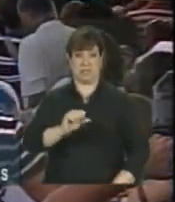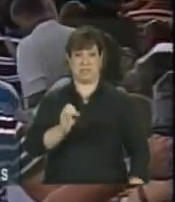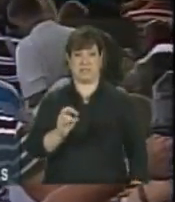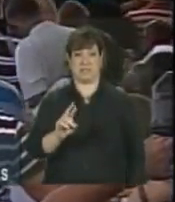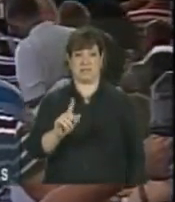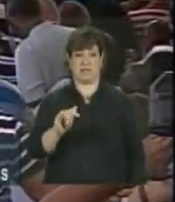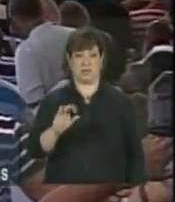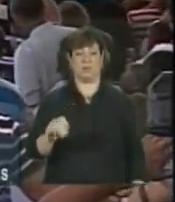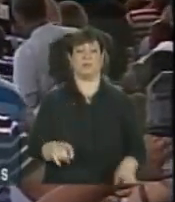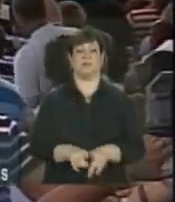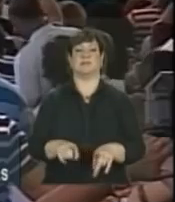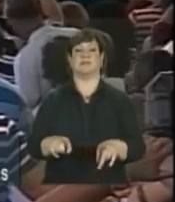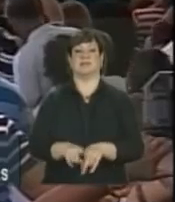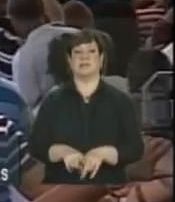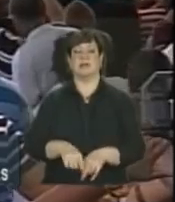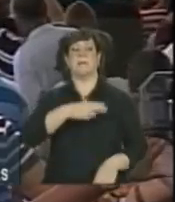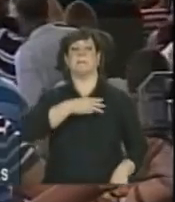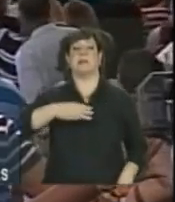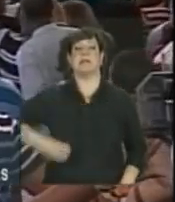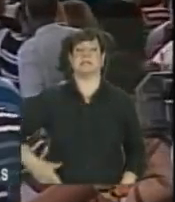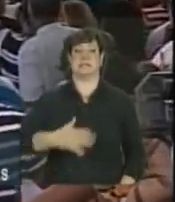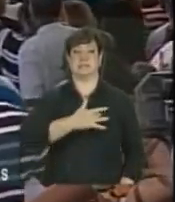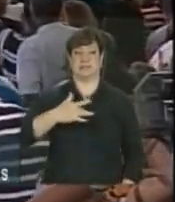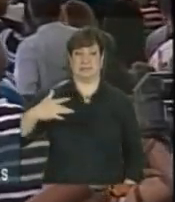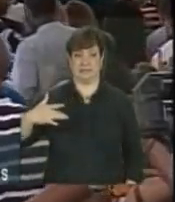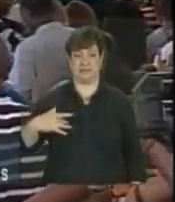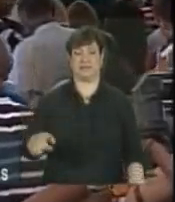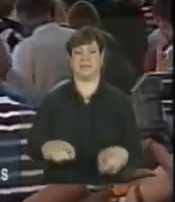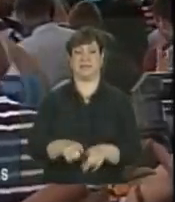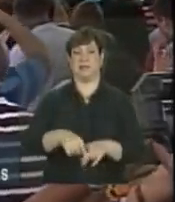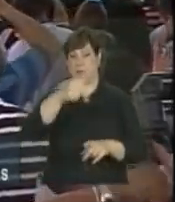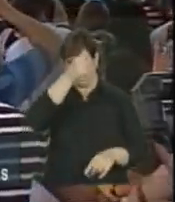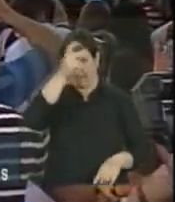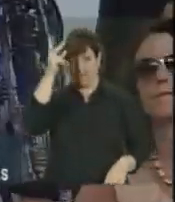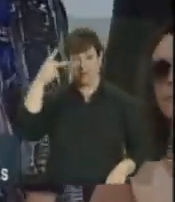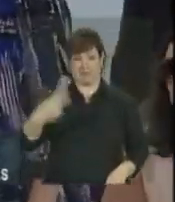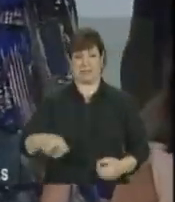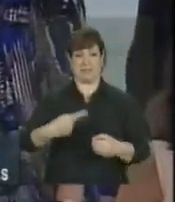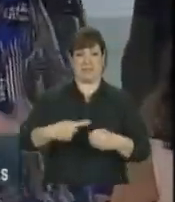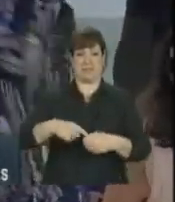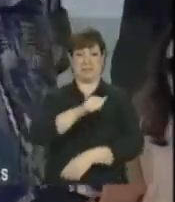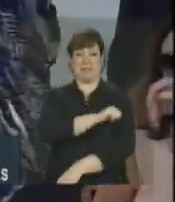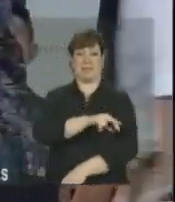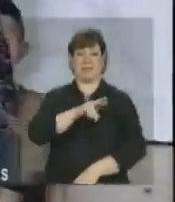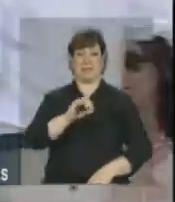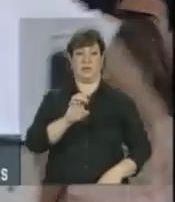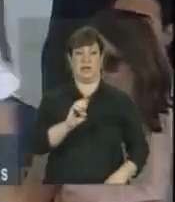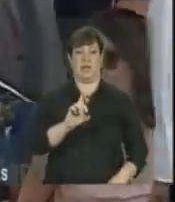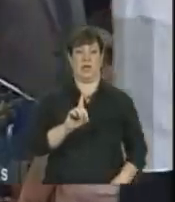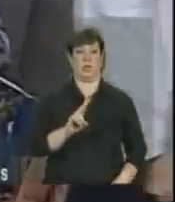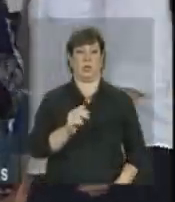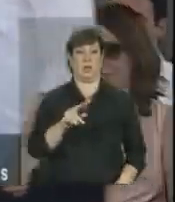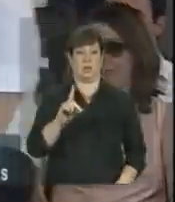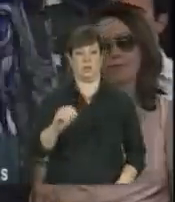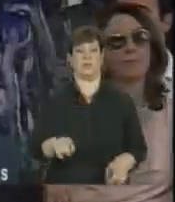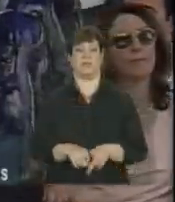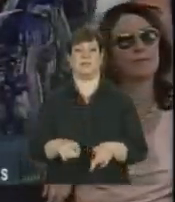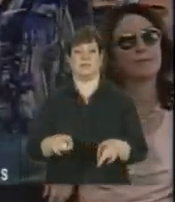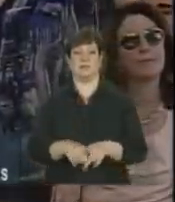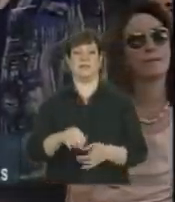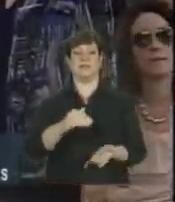Janeiro, senhor Alexandre Padilha, ministro da Saúde, o prefeito da cidade do Rio de Janeiro, Eduardo Paes, o